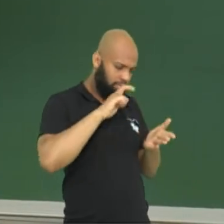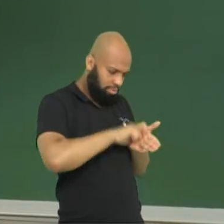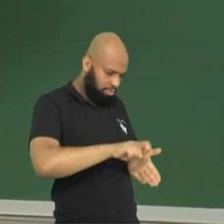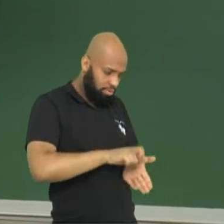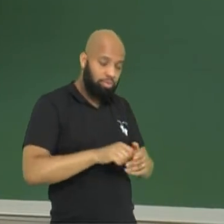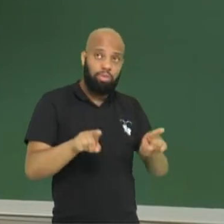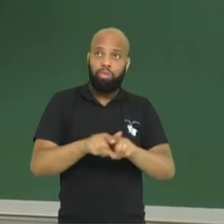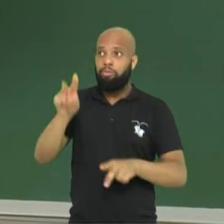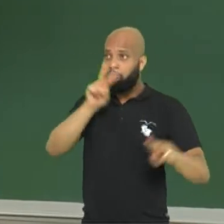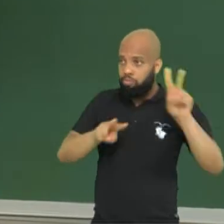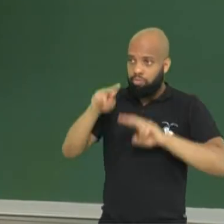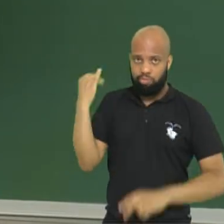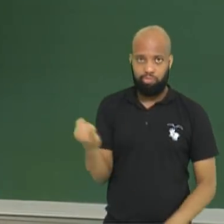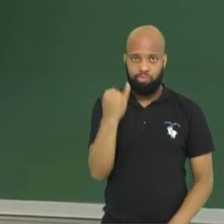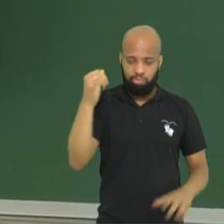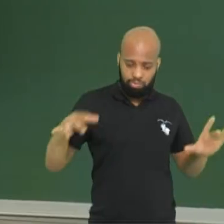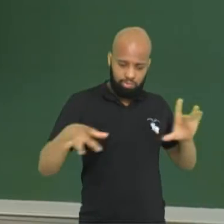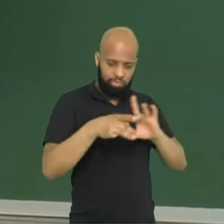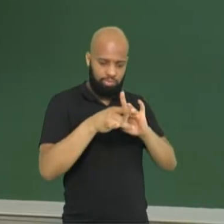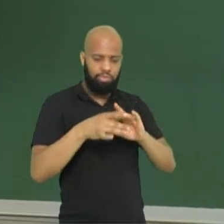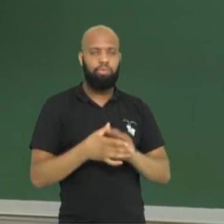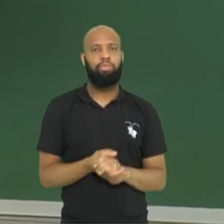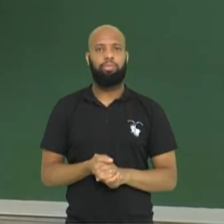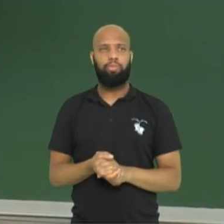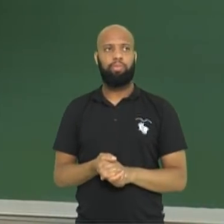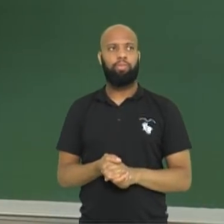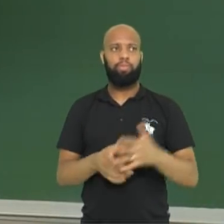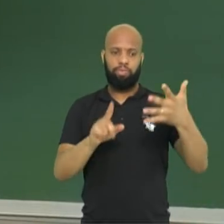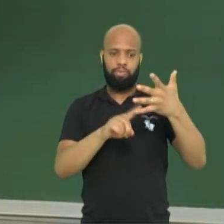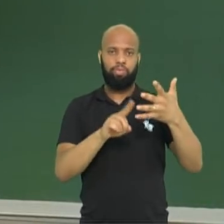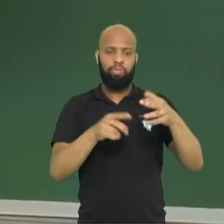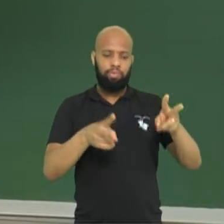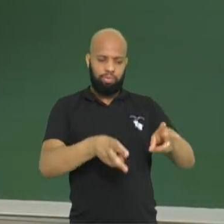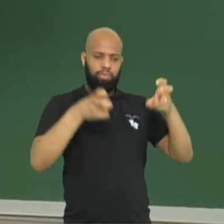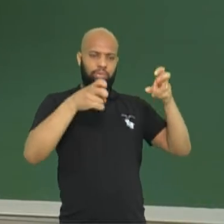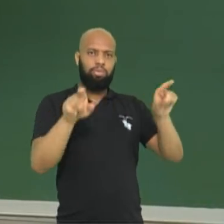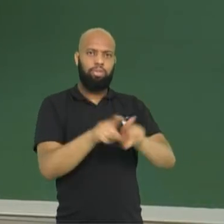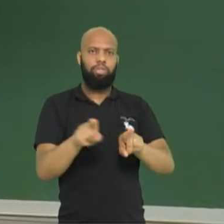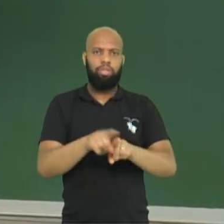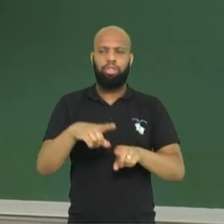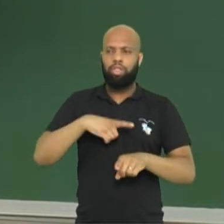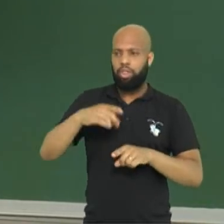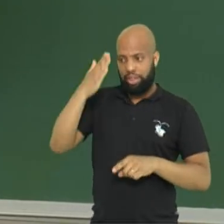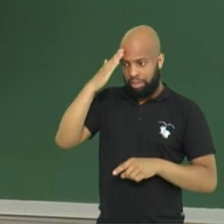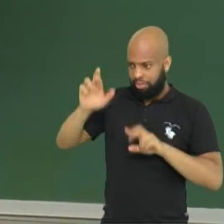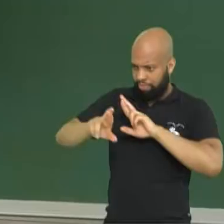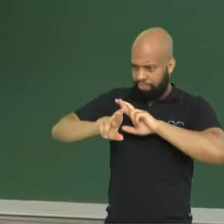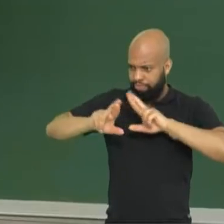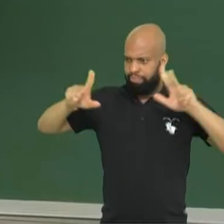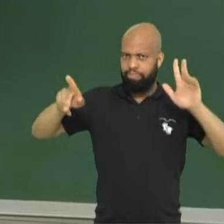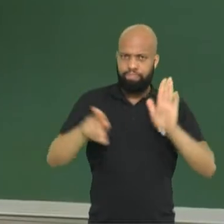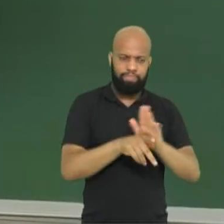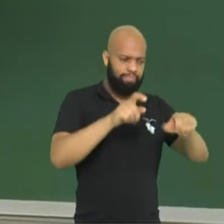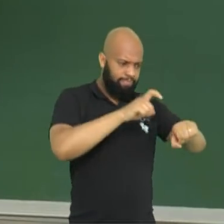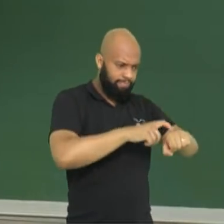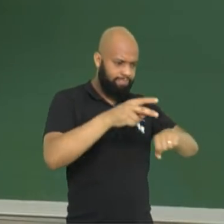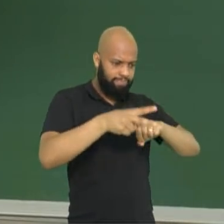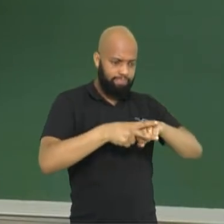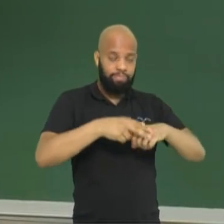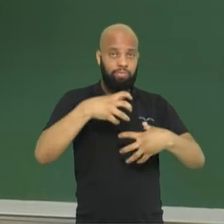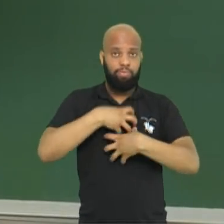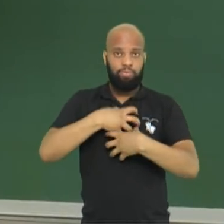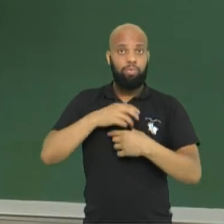quanto a parte visual. E nós também reconhecemos e pudemos diferenciar ali os tempos verbais no